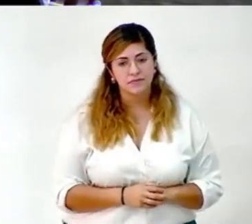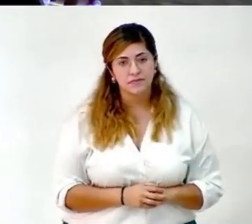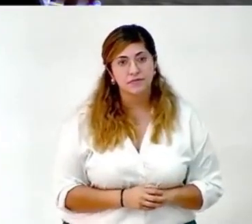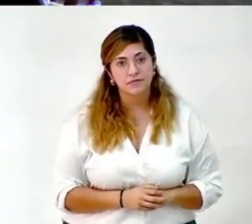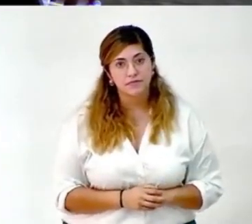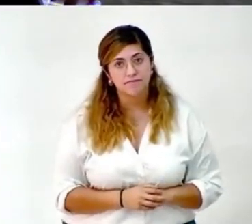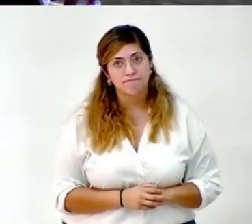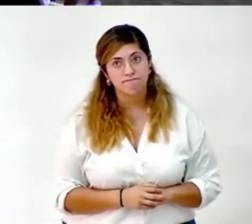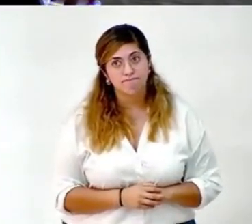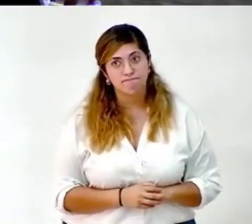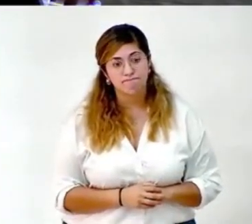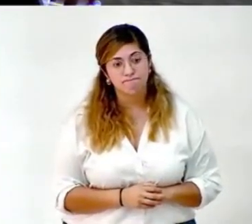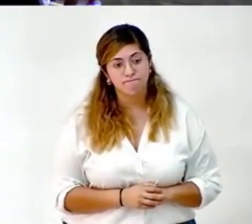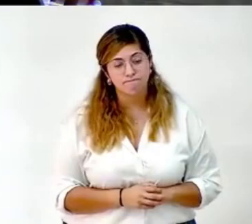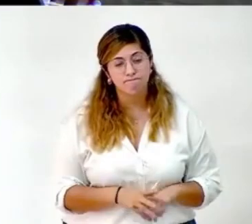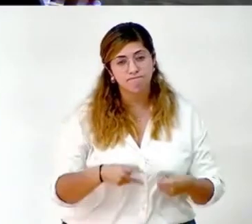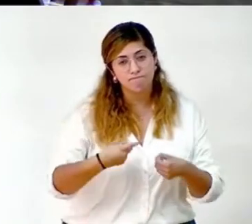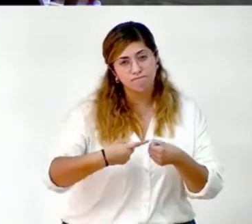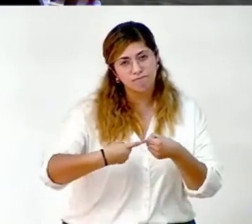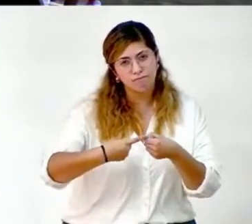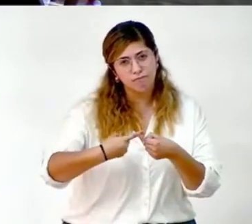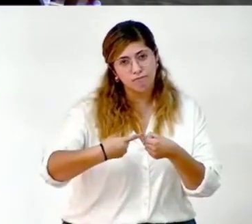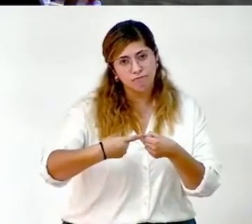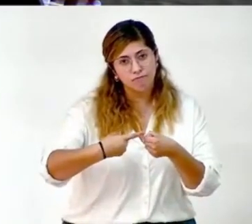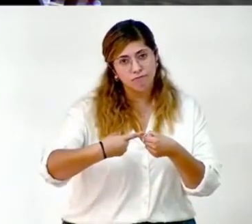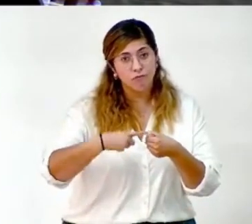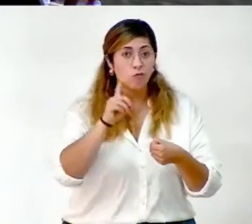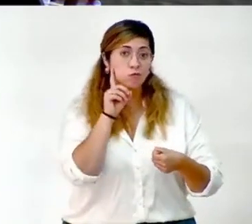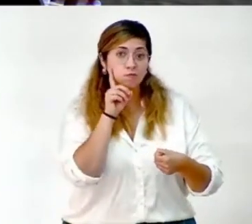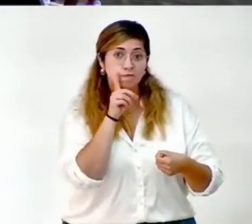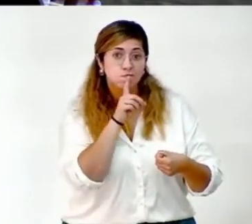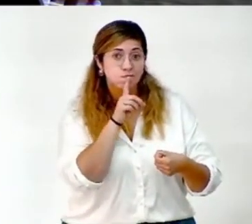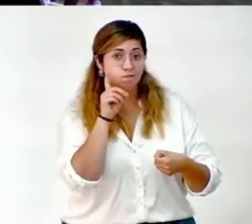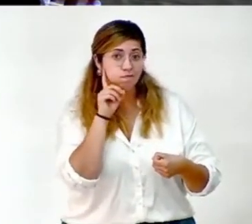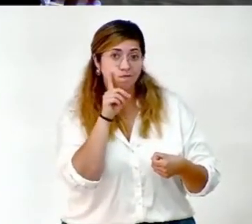pequeno município do interior do estado da Pensilvânia,